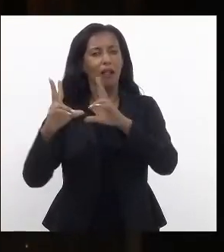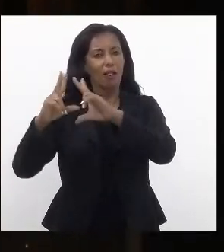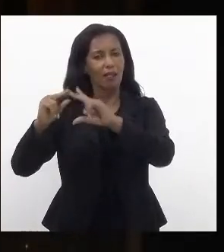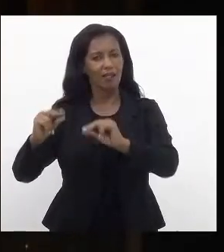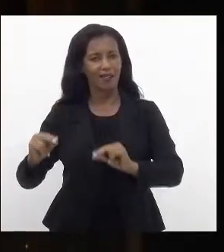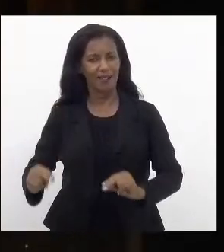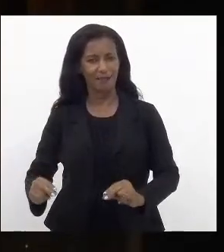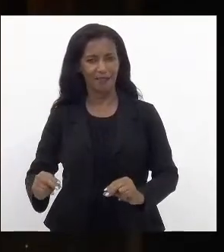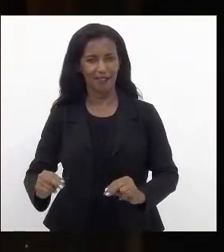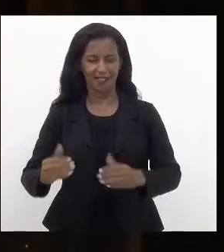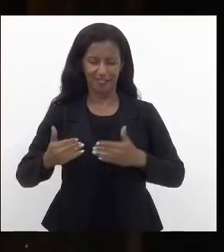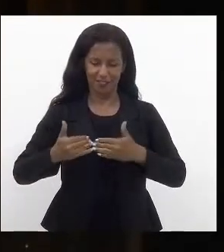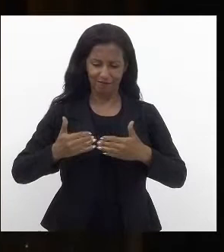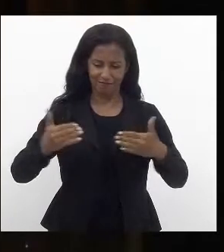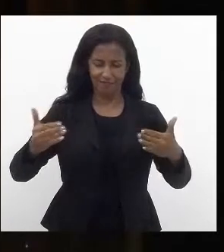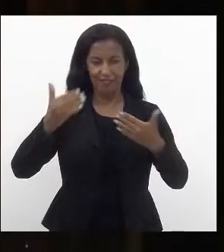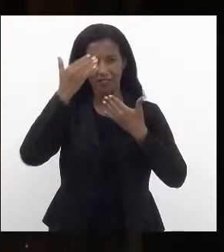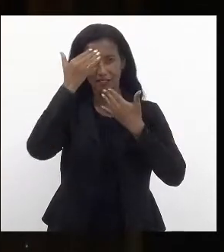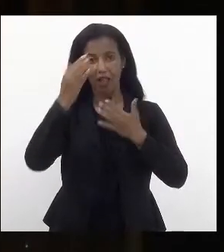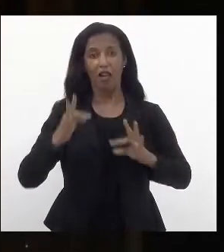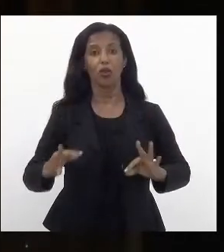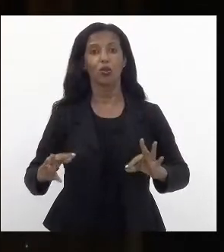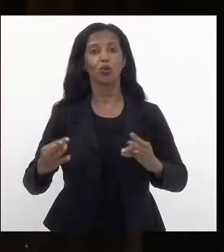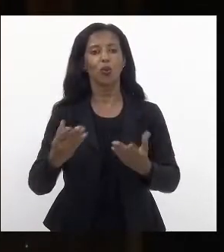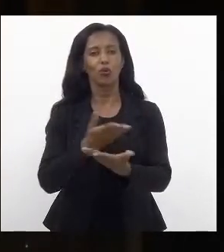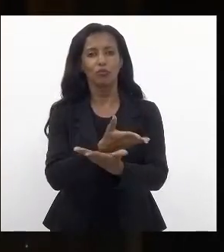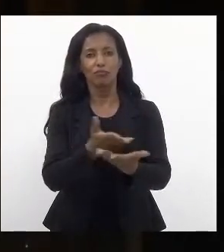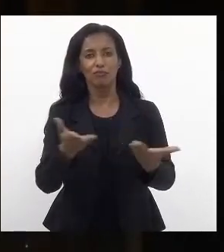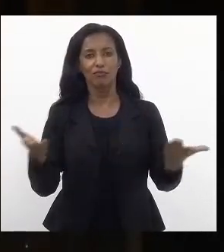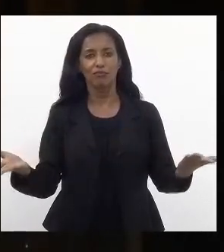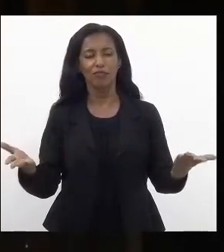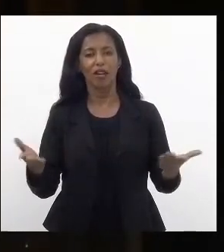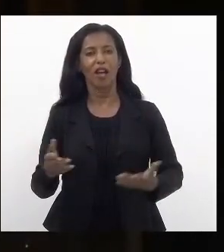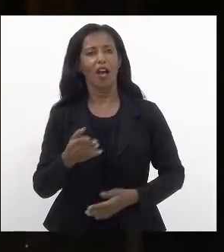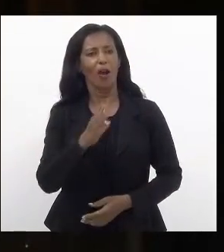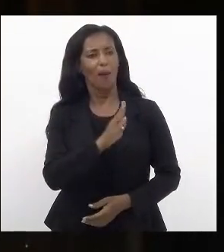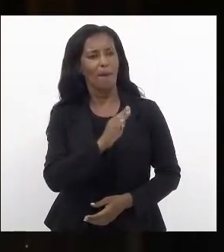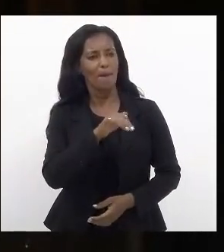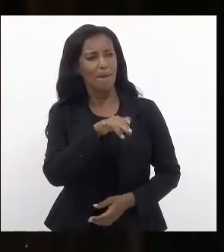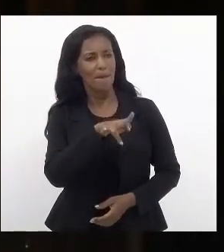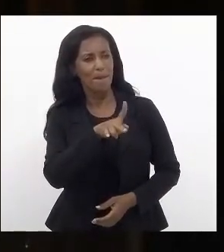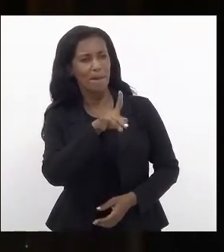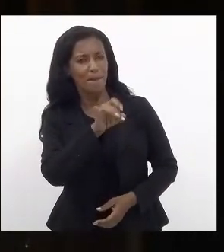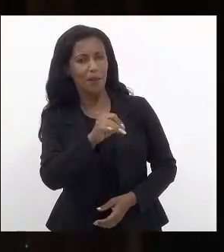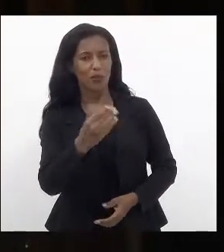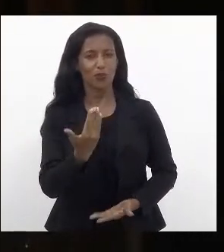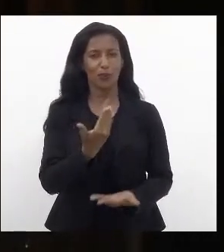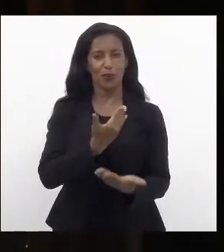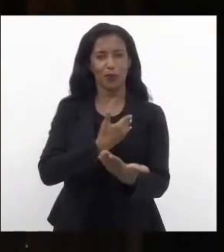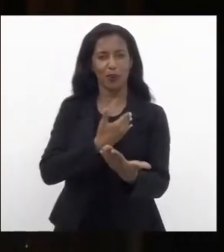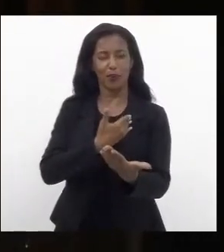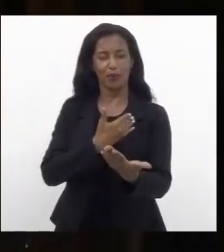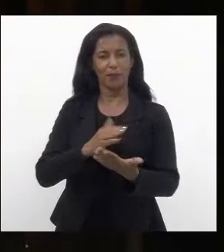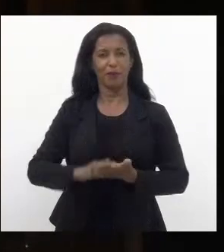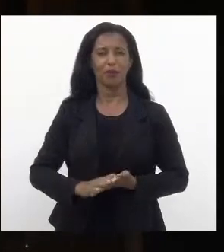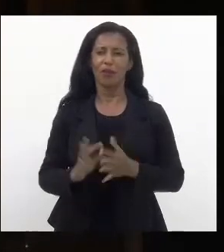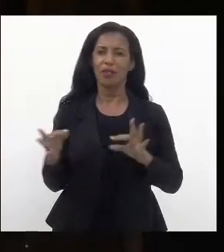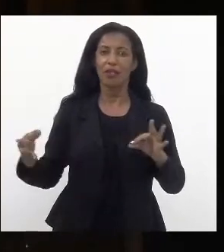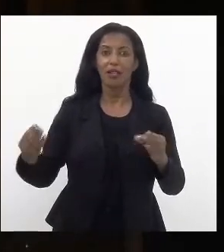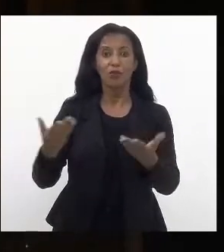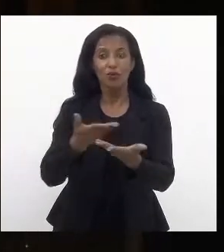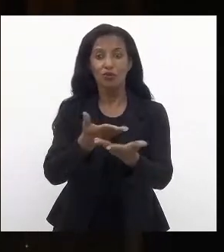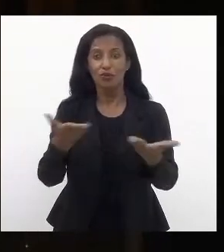esse agradecimento a todos os presentes, aos nossos bispos queridos, ao meu amigo Adel, e a todos